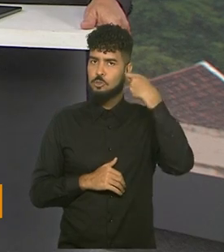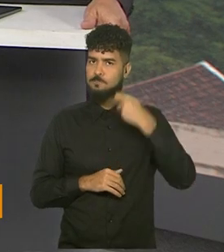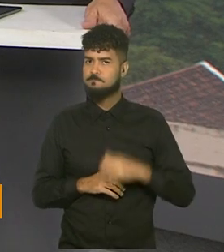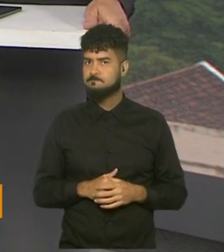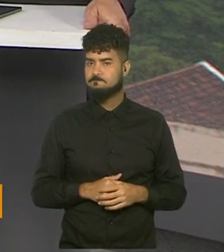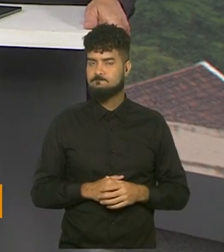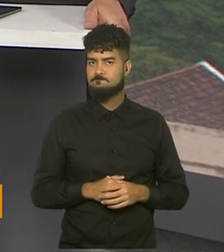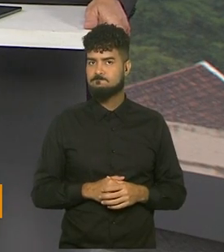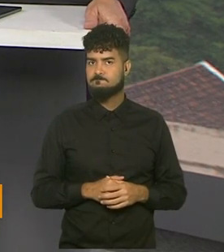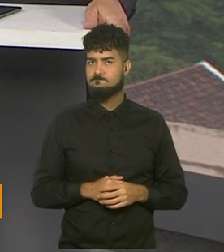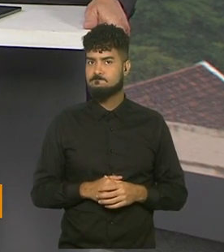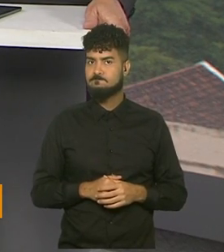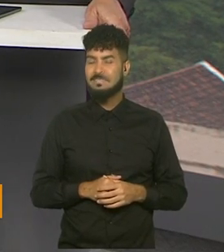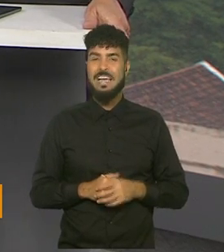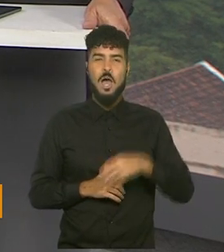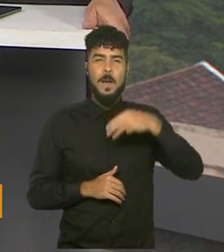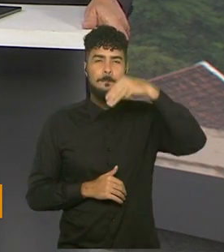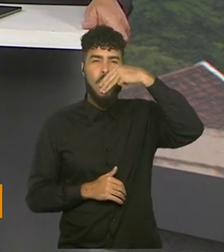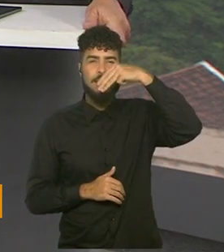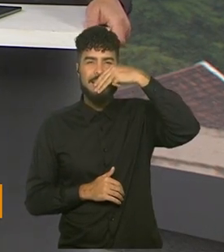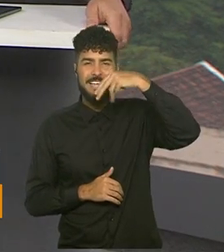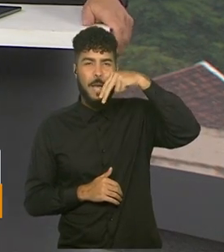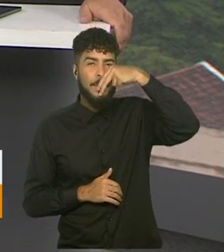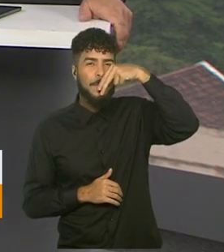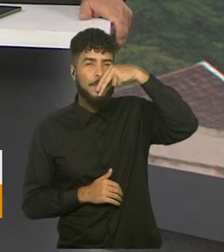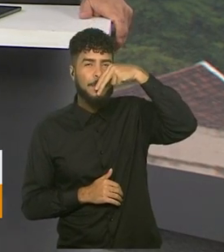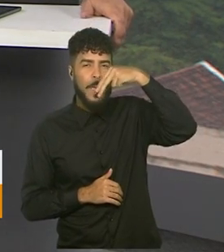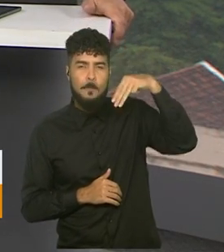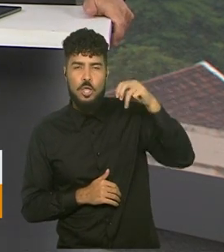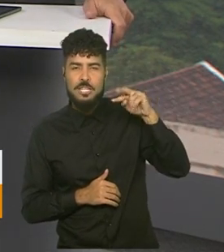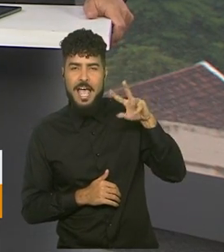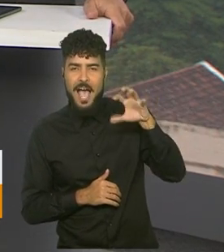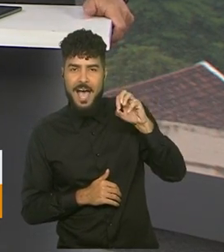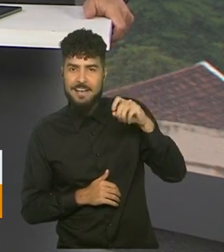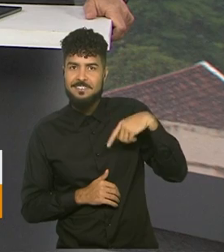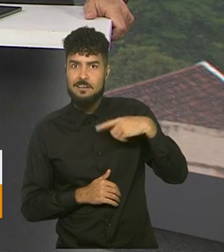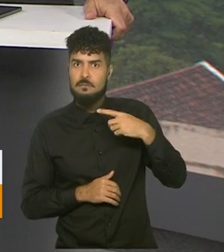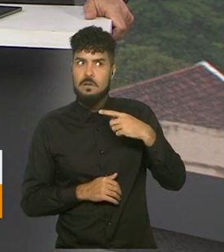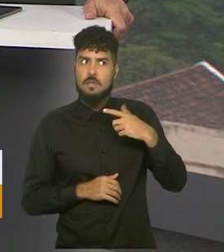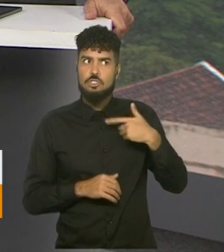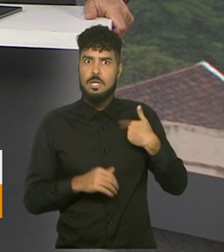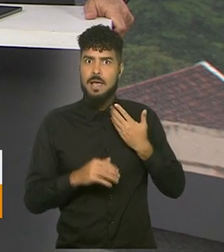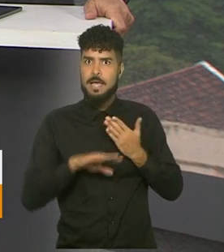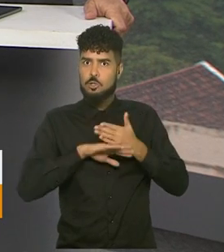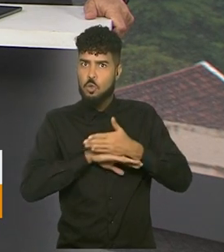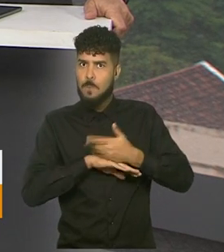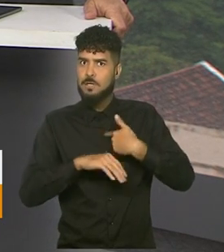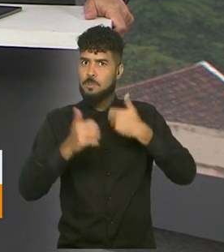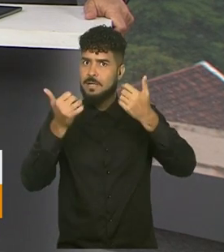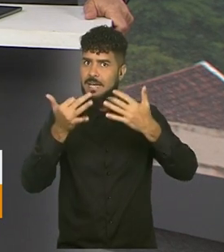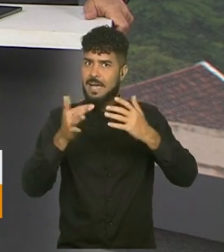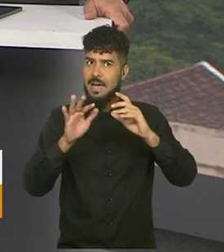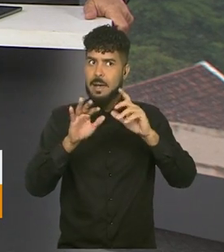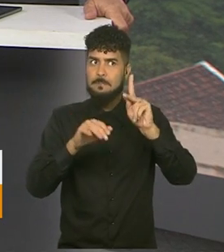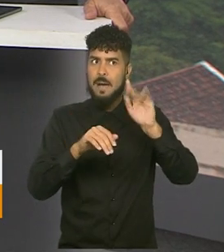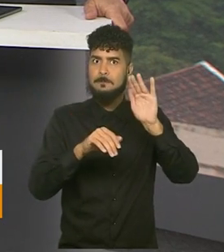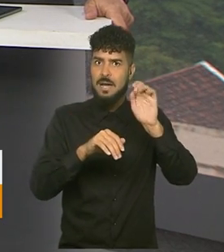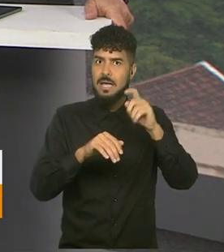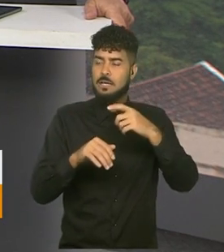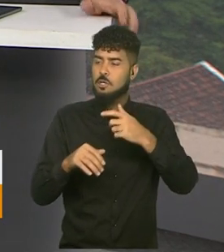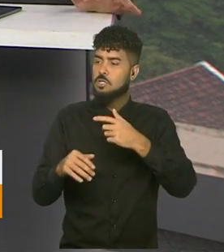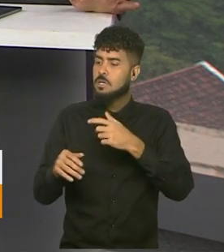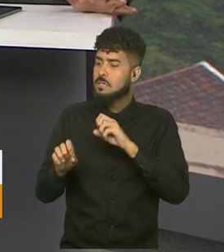A turma da Mônica entrou em cena para ajudar os pais a explicar aos filhos como funciona a classificação